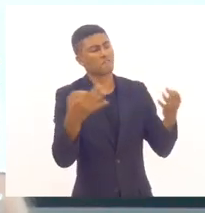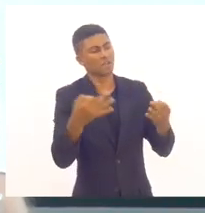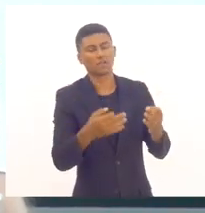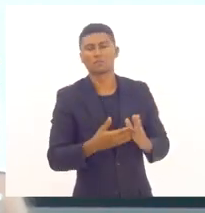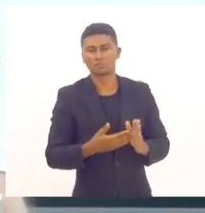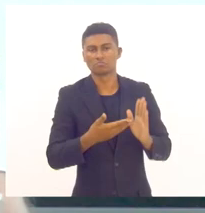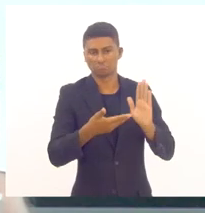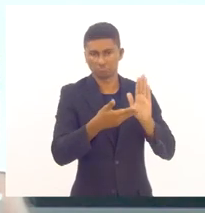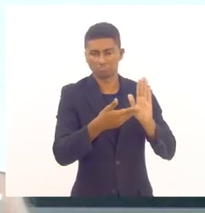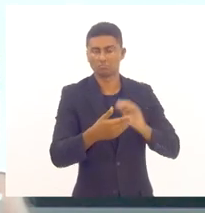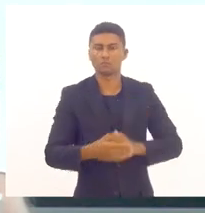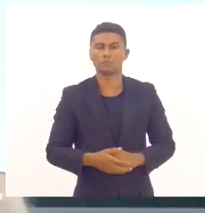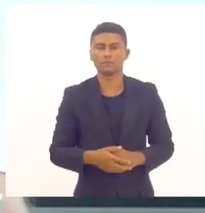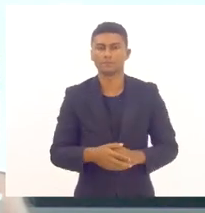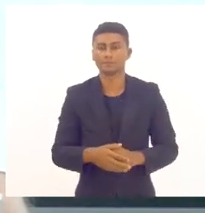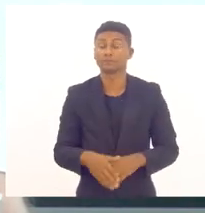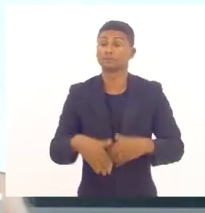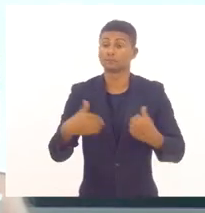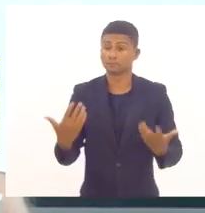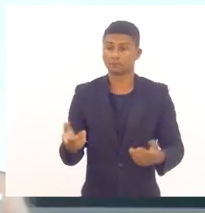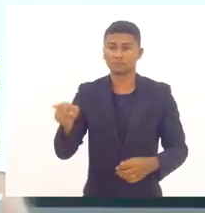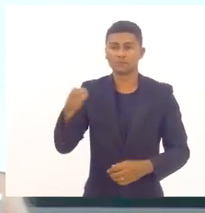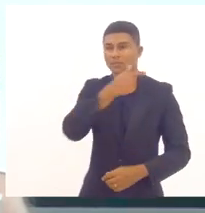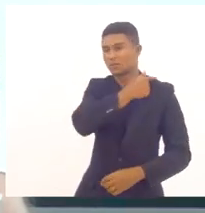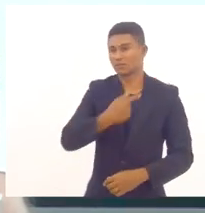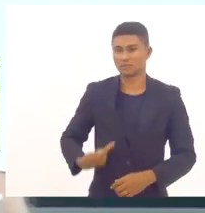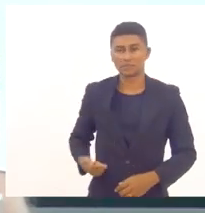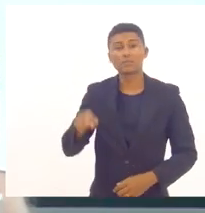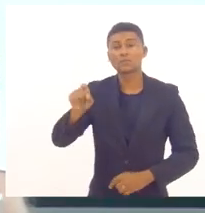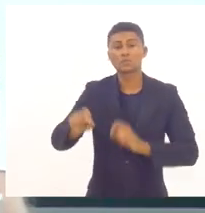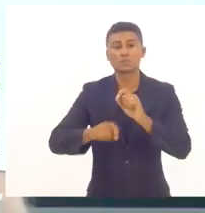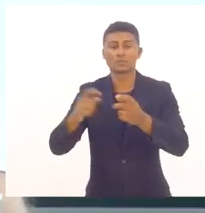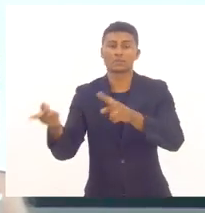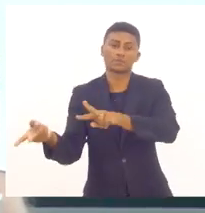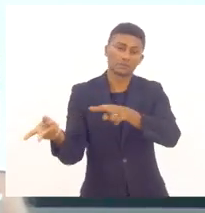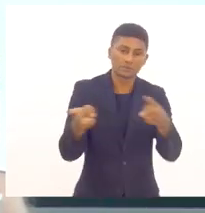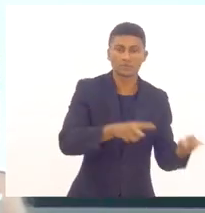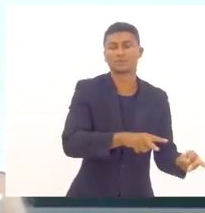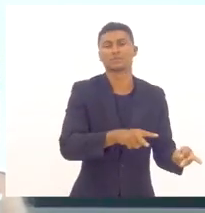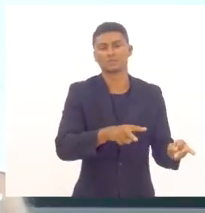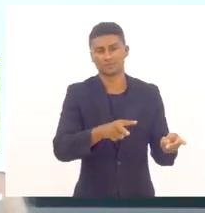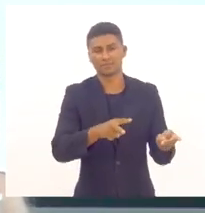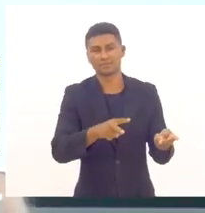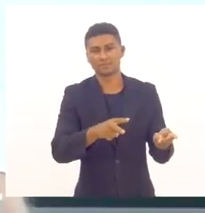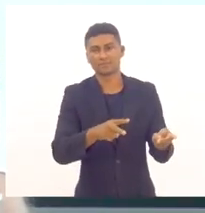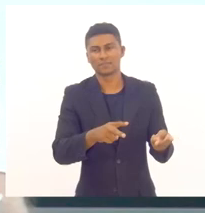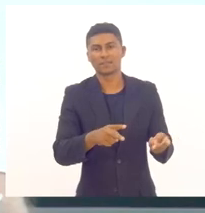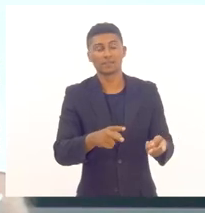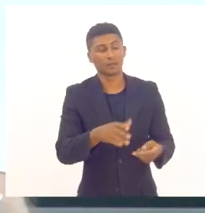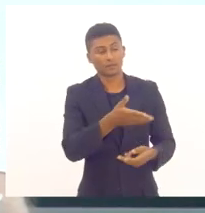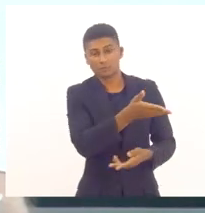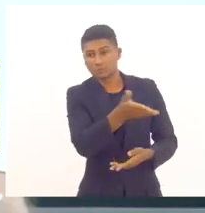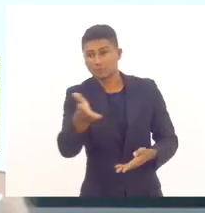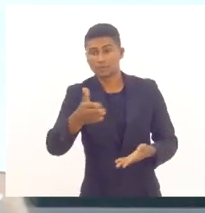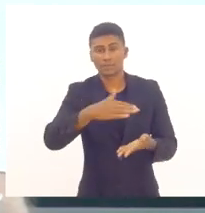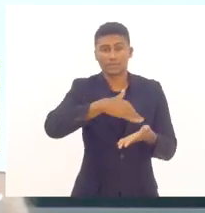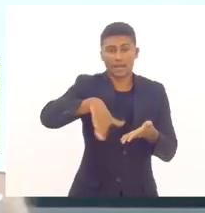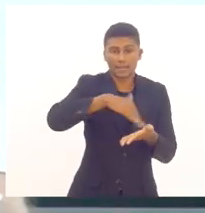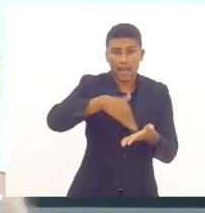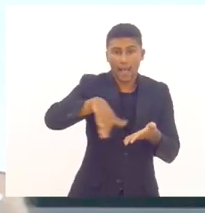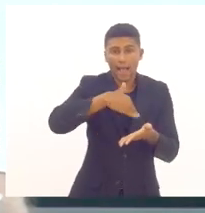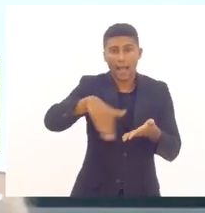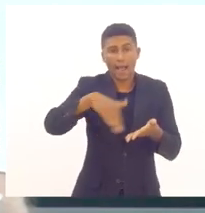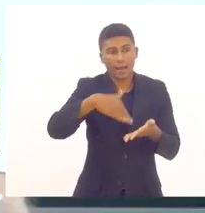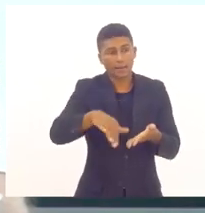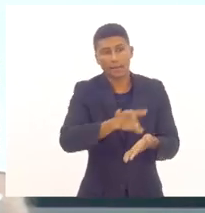A partir dali, o governo encaminha a minuta do decreto para cada secretaria envolvida